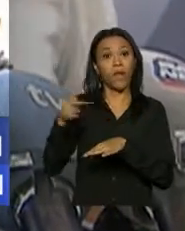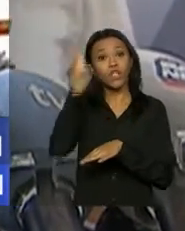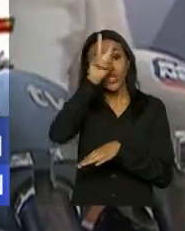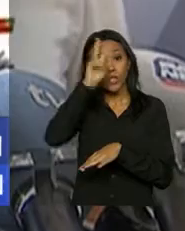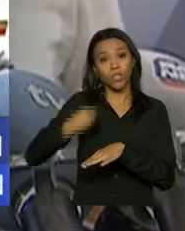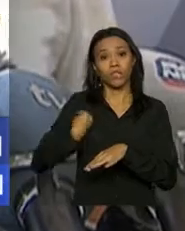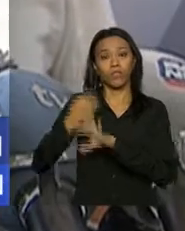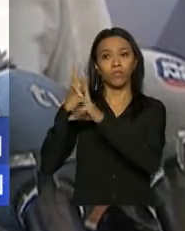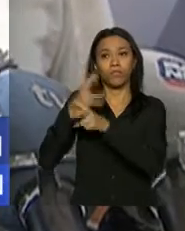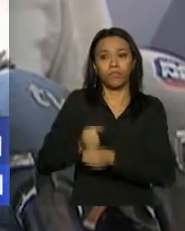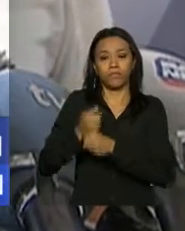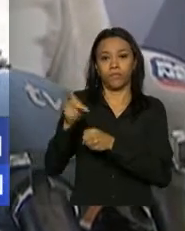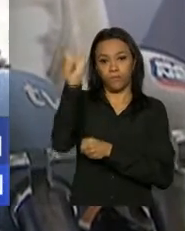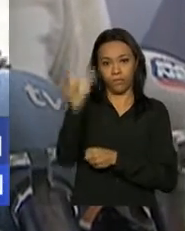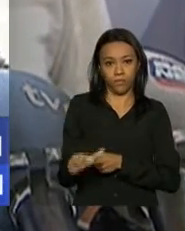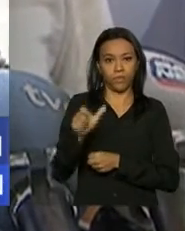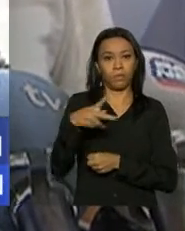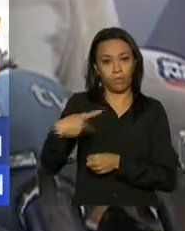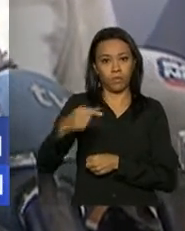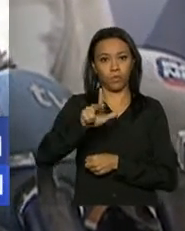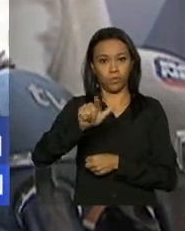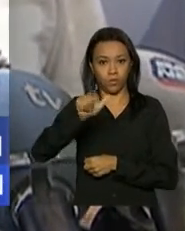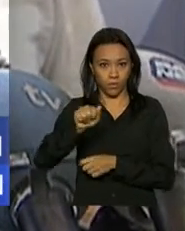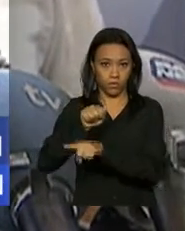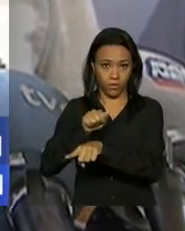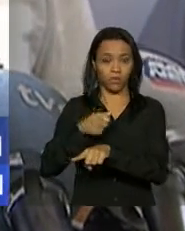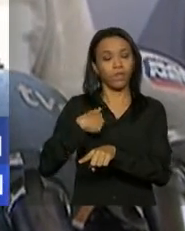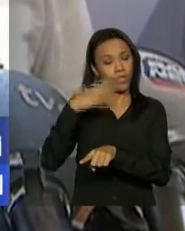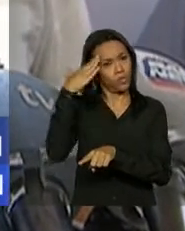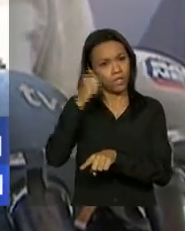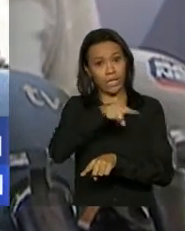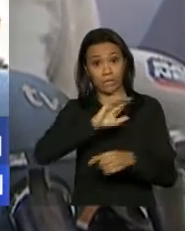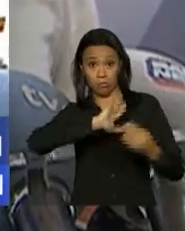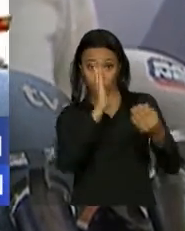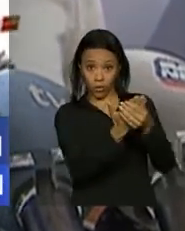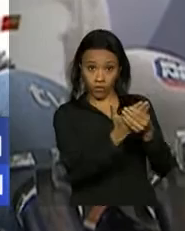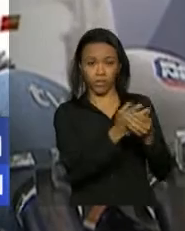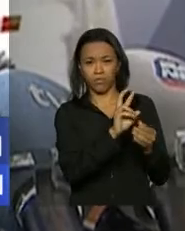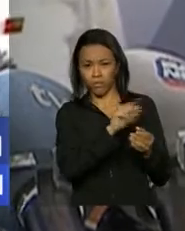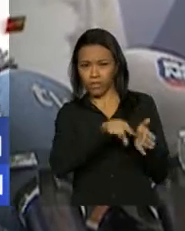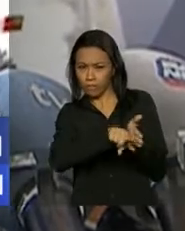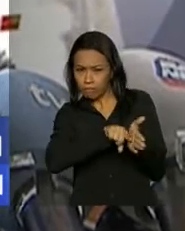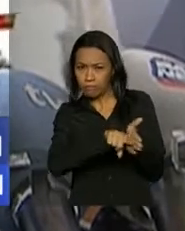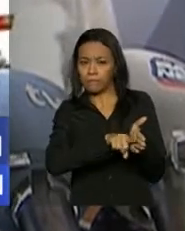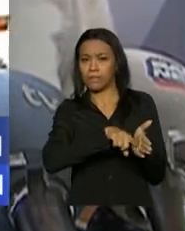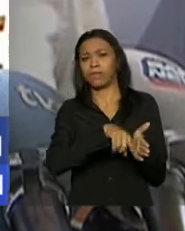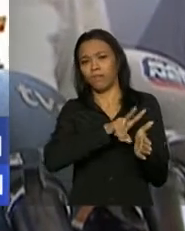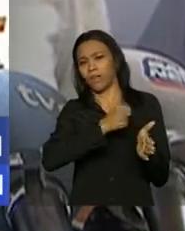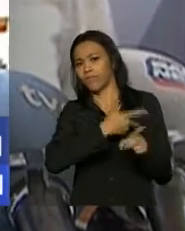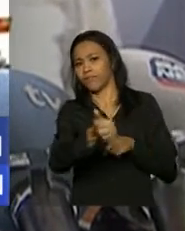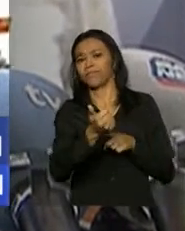Lula e tenho certeza que esse será um processo que será superado,